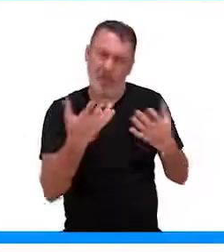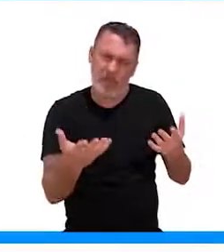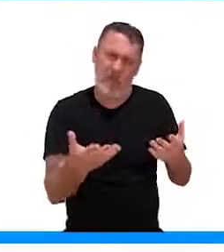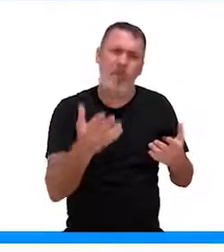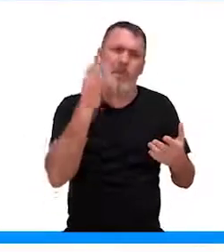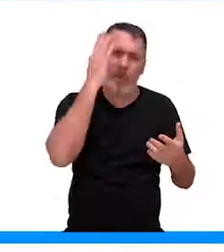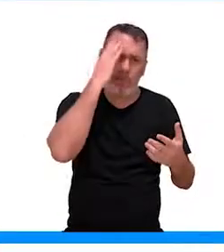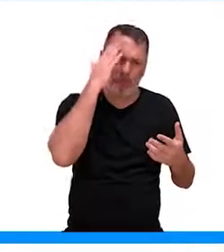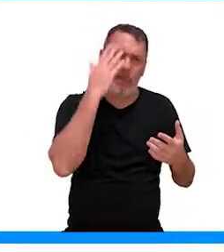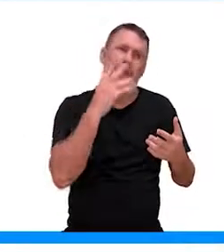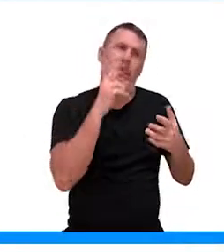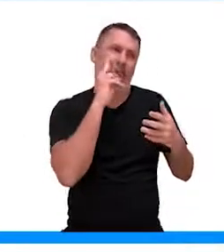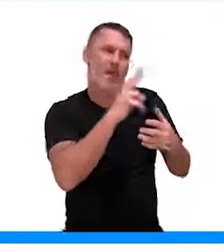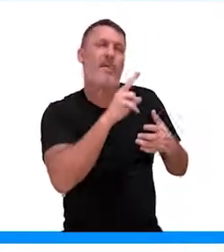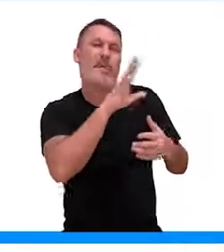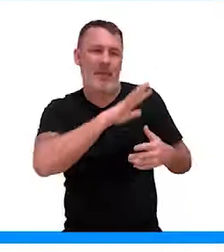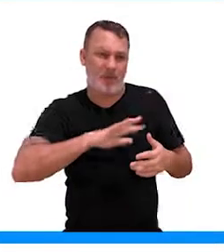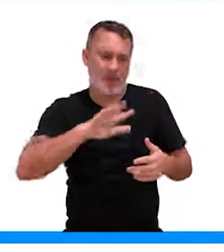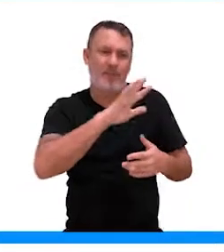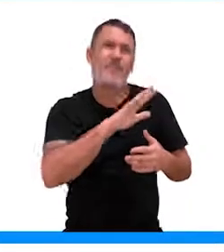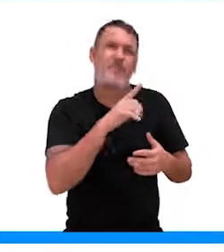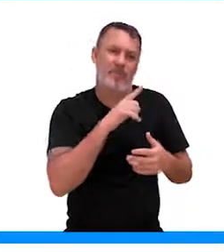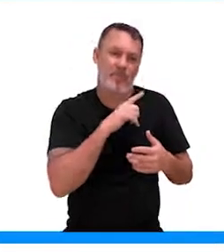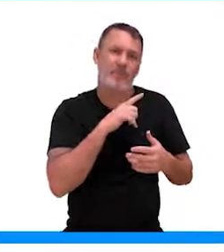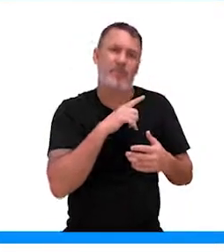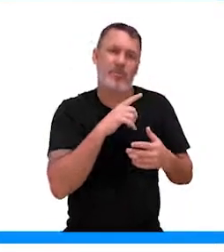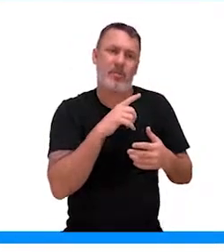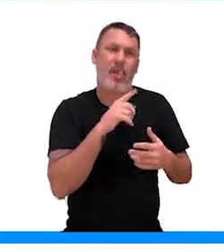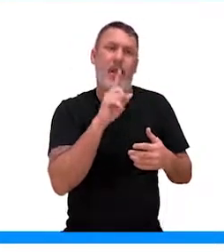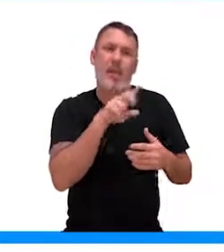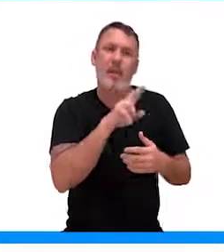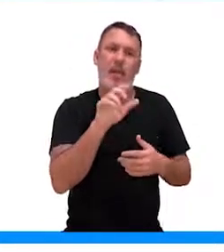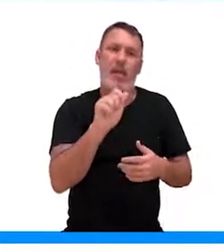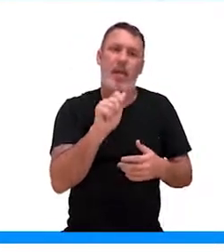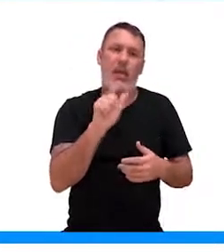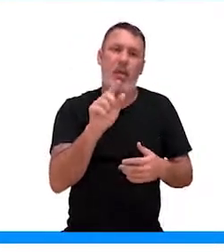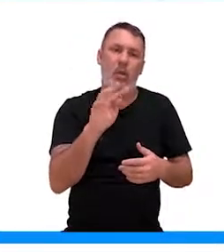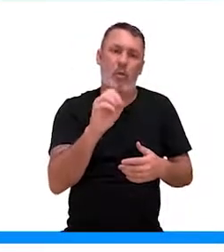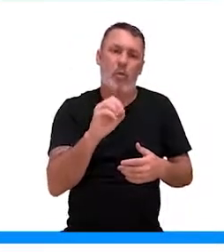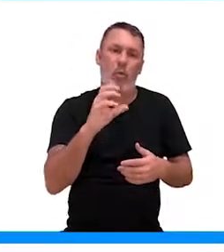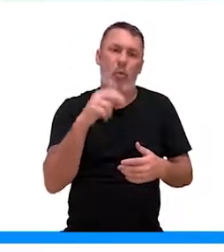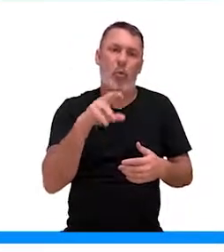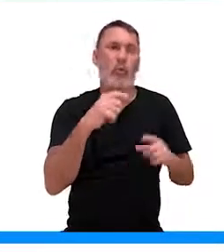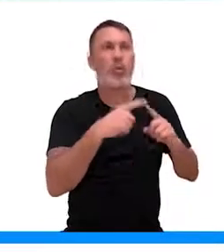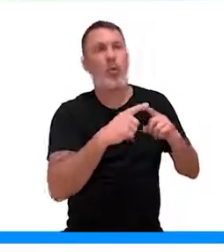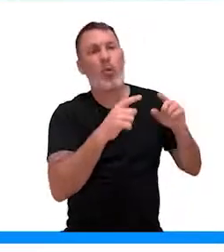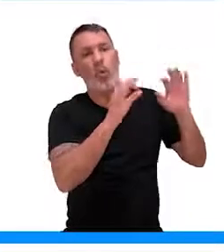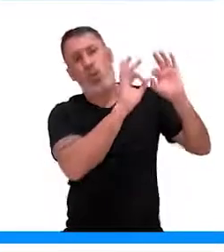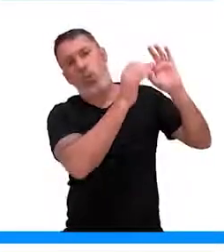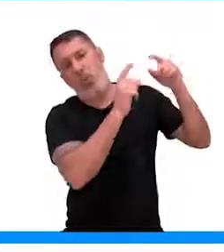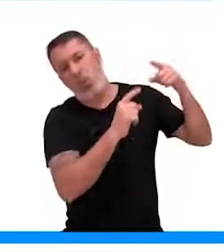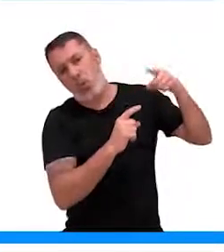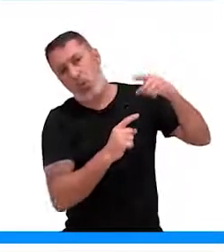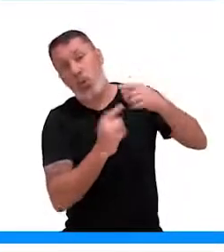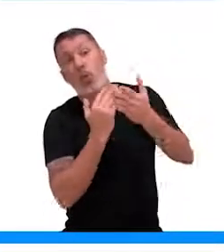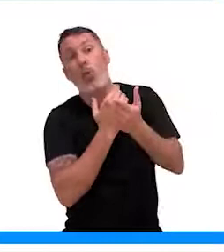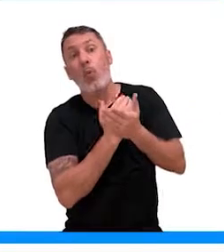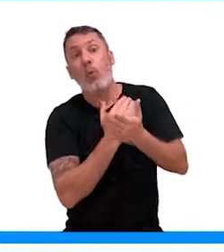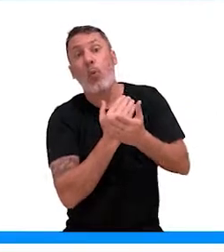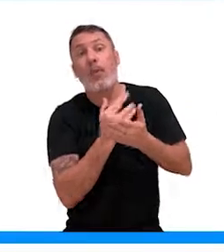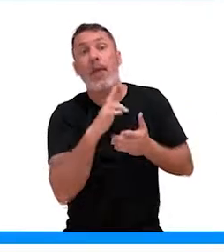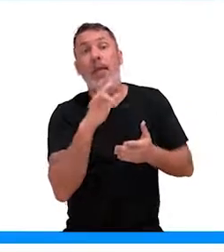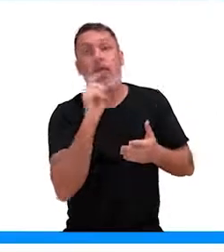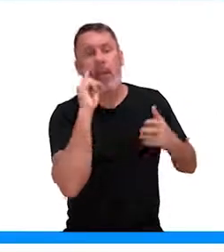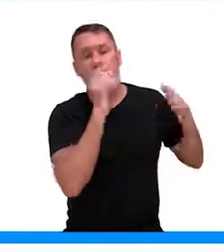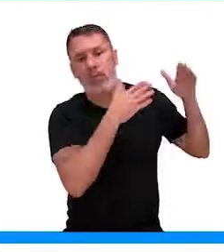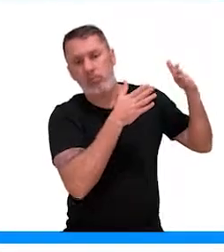intemperismo físico nesse ambiente, nesse alto curso, e é o curso, claro, da nascente. Tudo bem? É o curso de origem, de formação aí